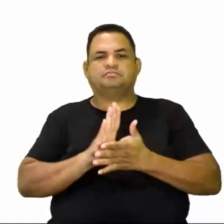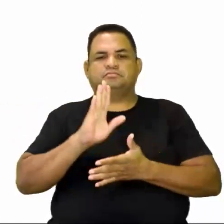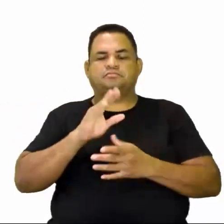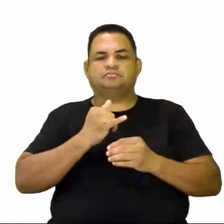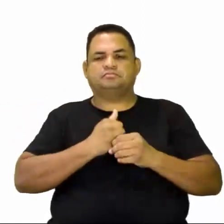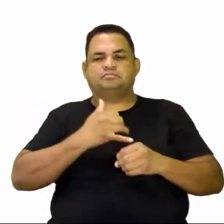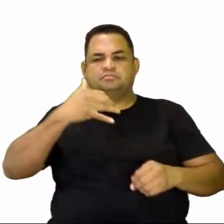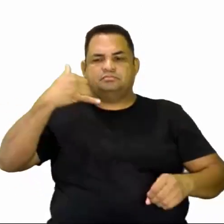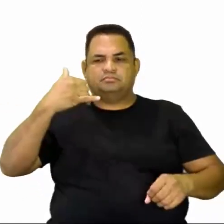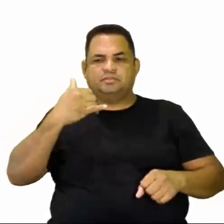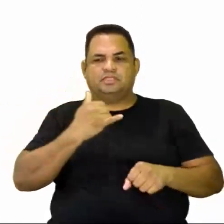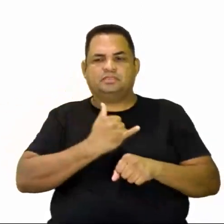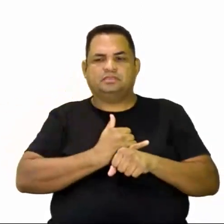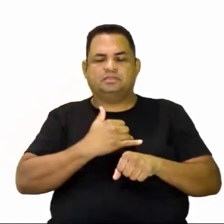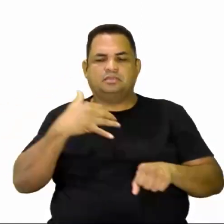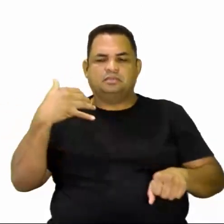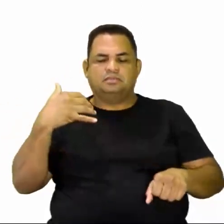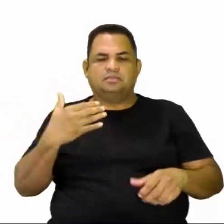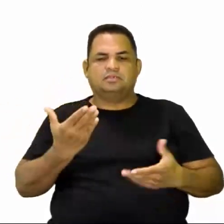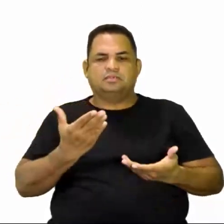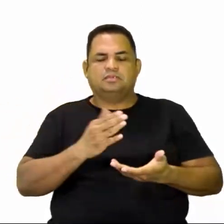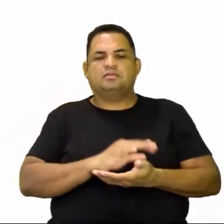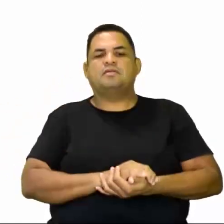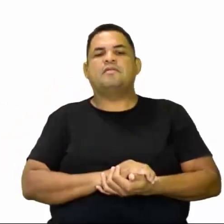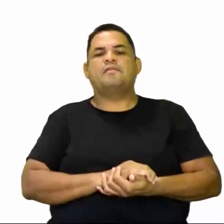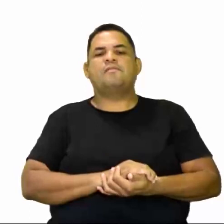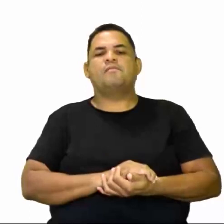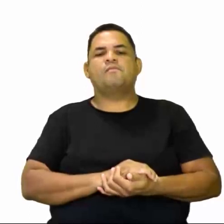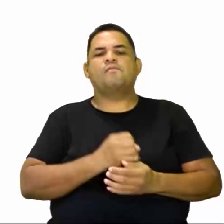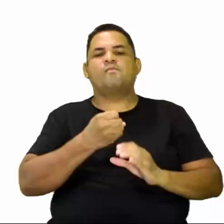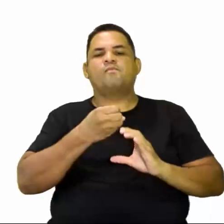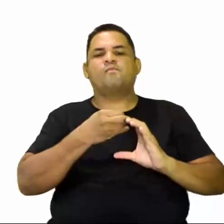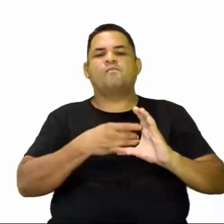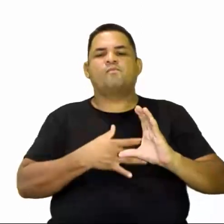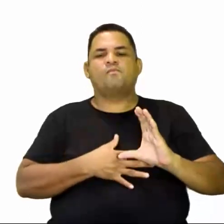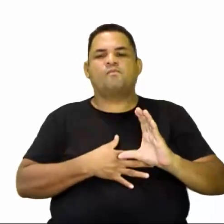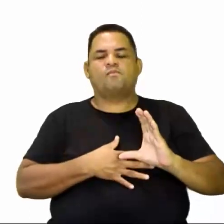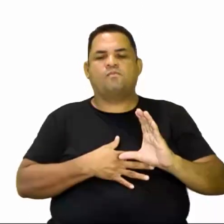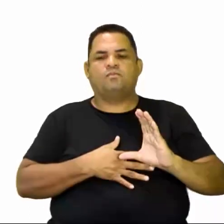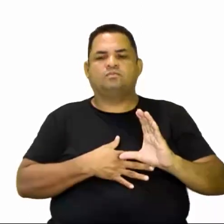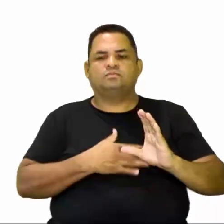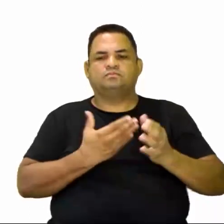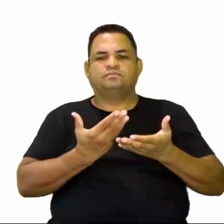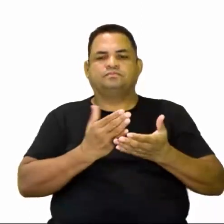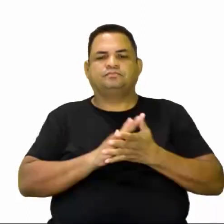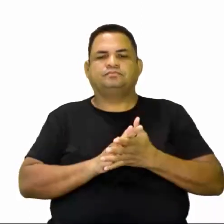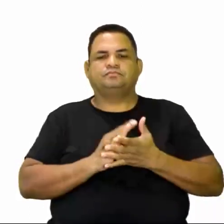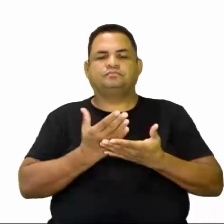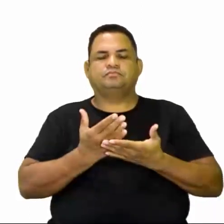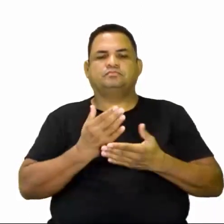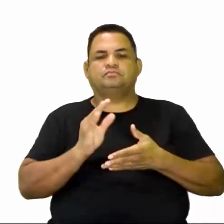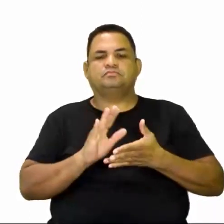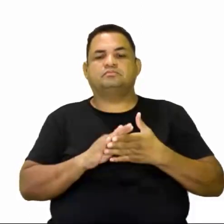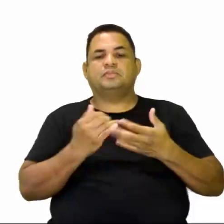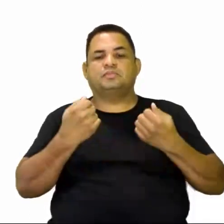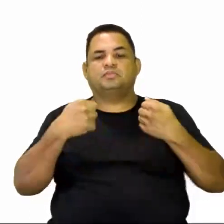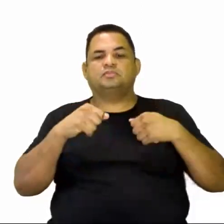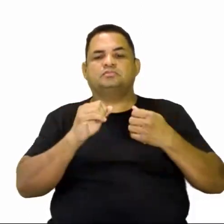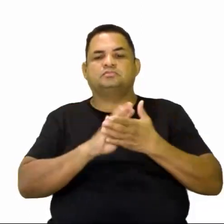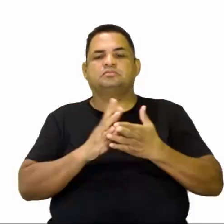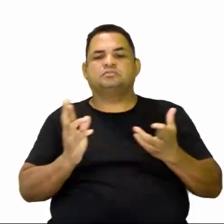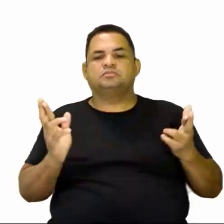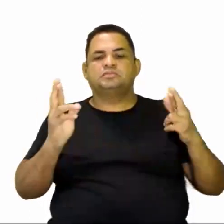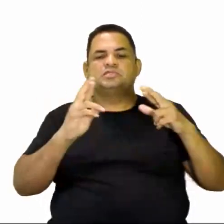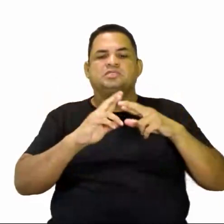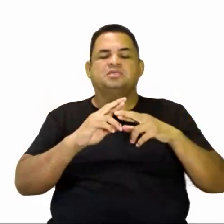metais, tá certo? Que caracteriza a tendência de reagir mais